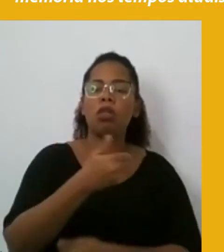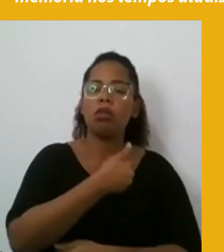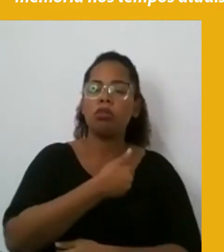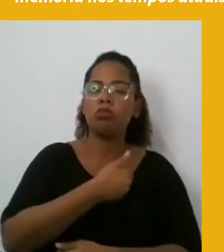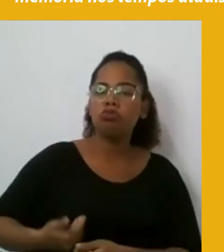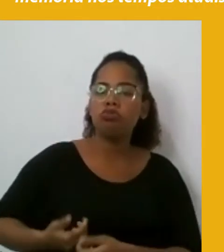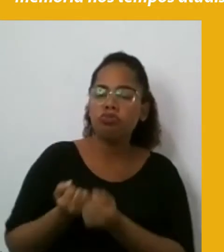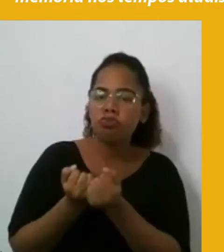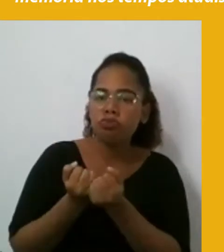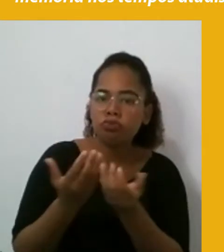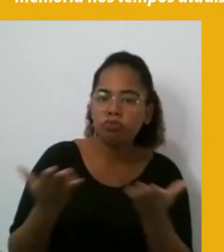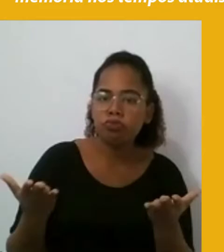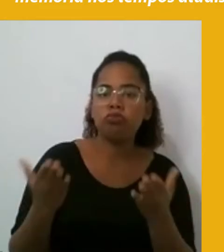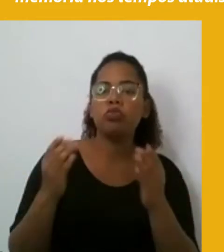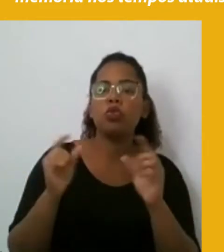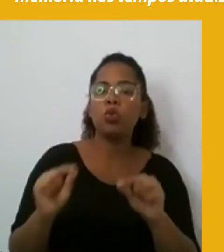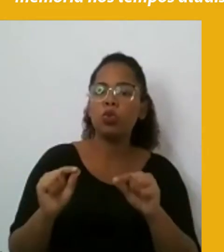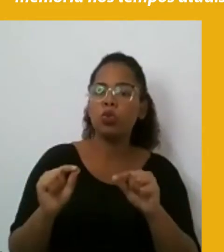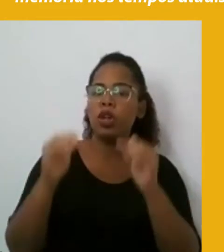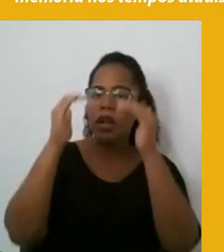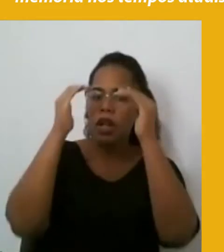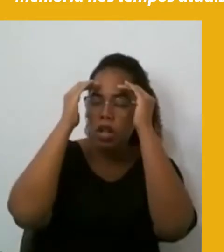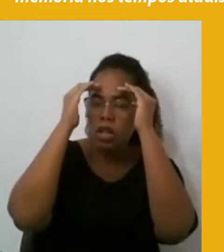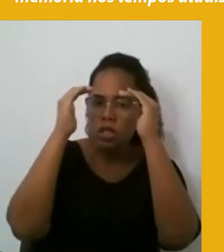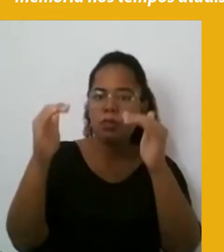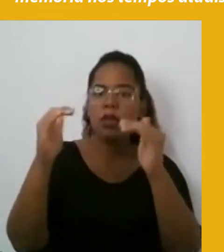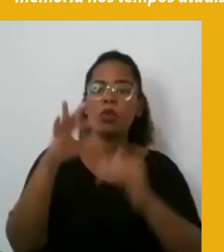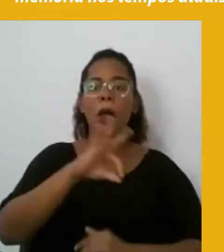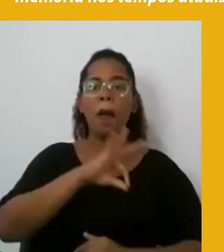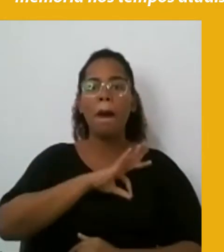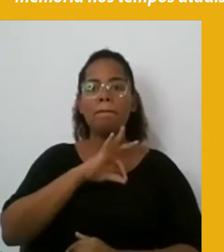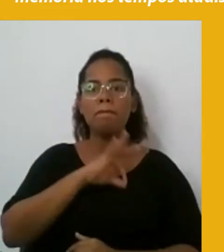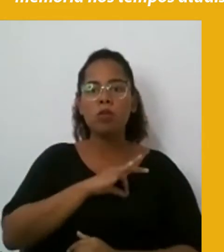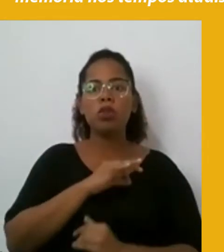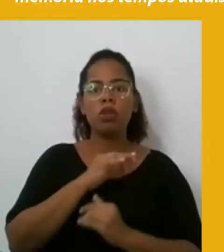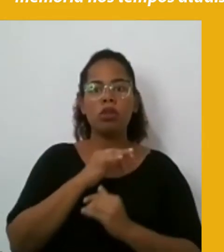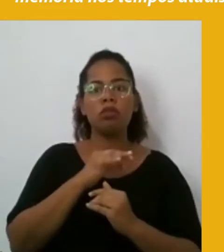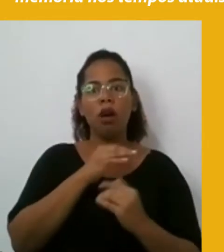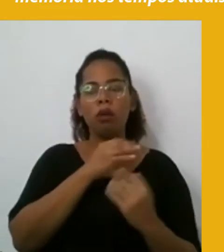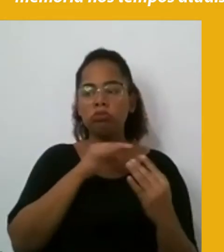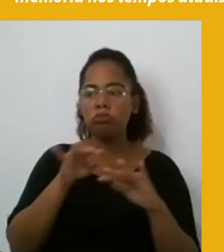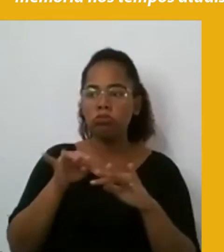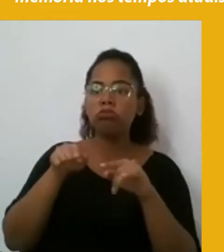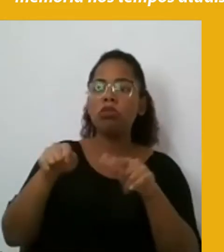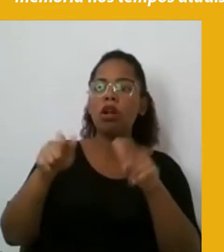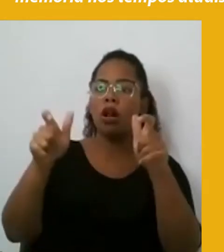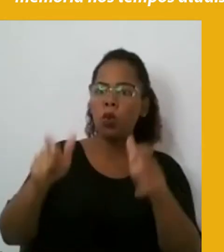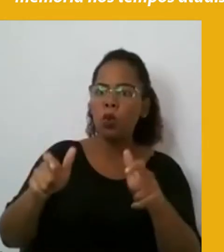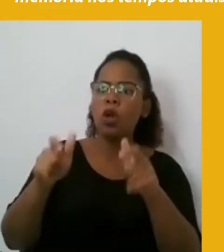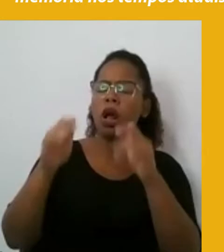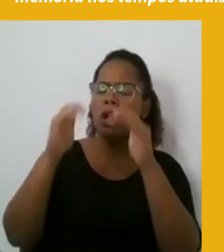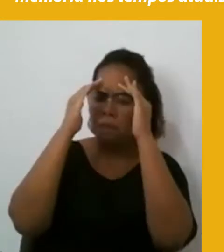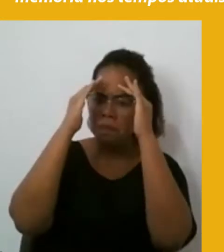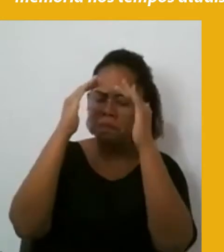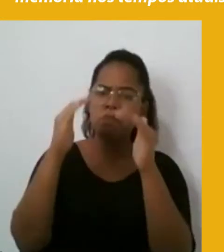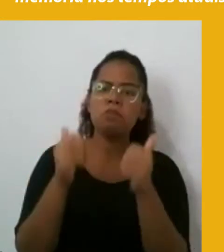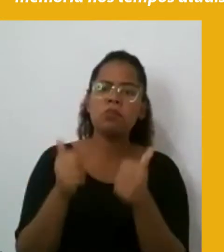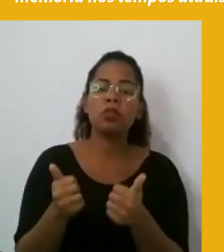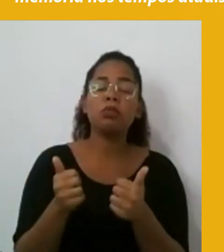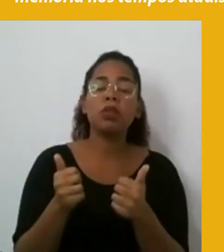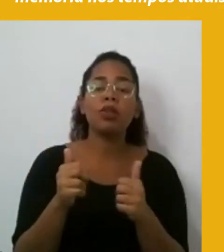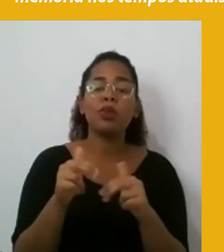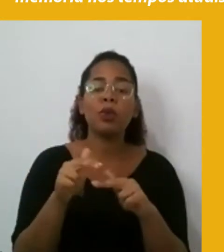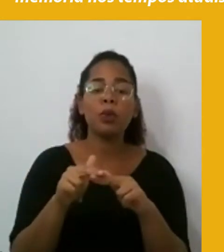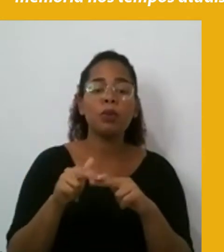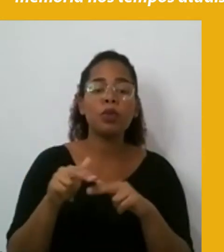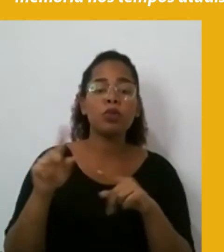polícia entre ali e ache que aquilo não é bairro nenhum. Qual é a etapa natural depois disso? ela quer memorizar a sua luta, ela